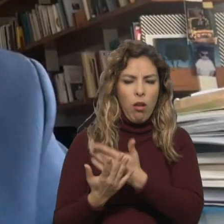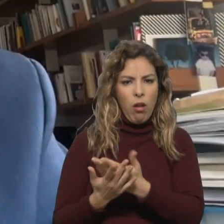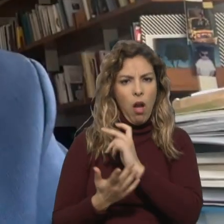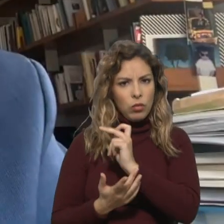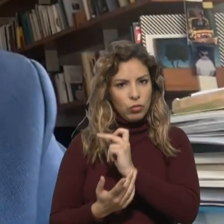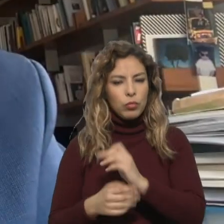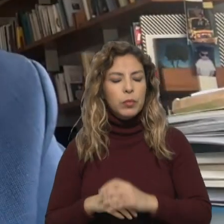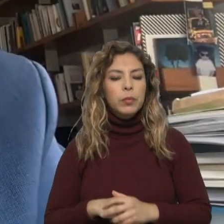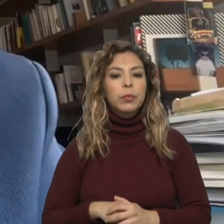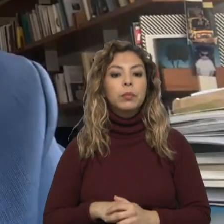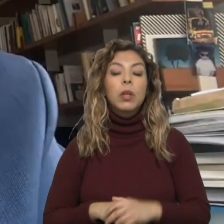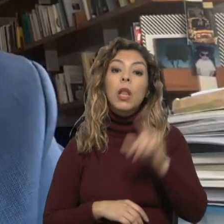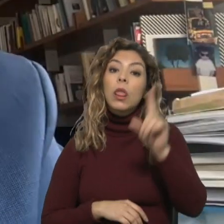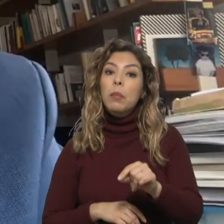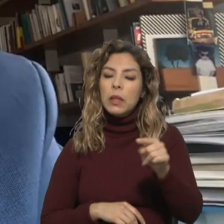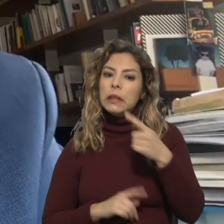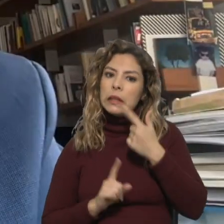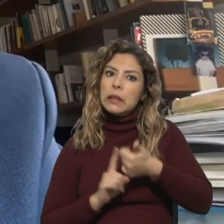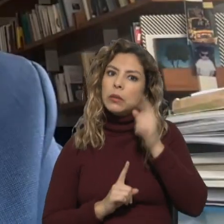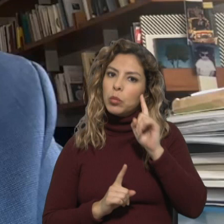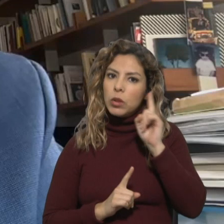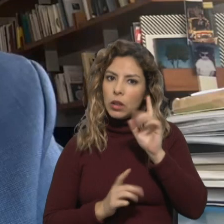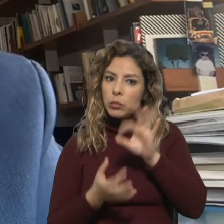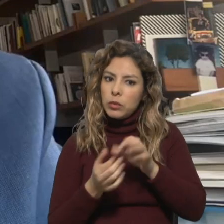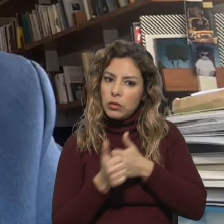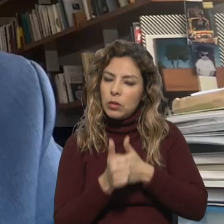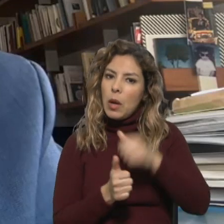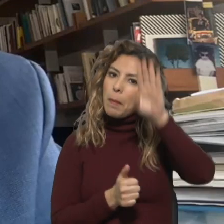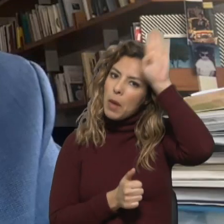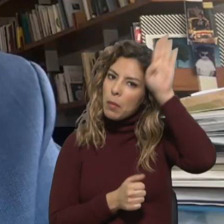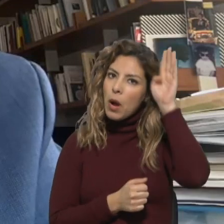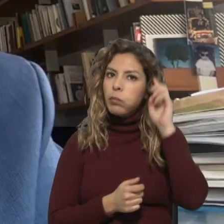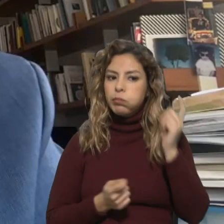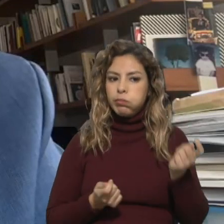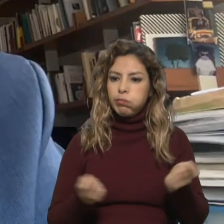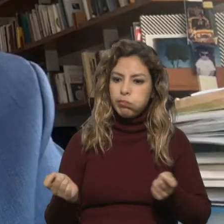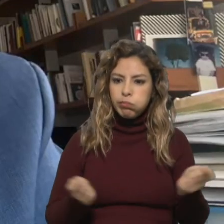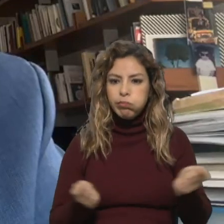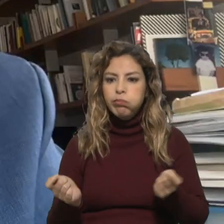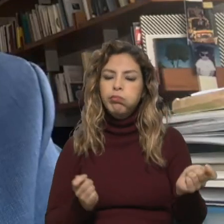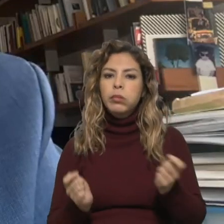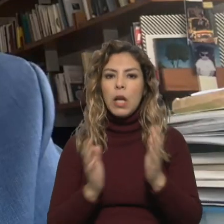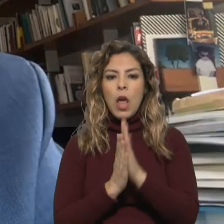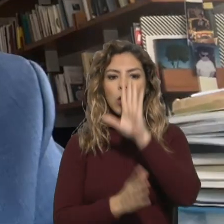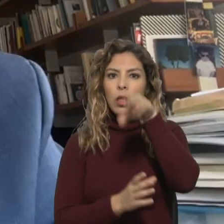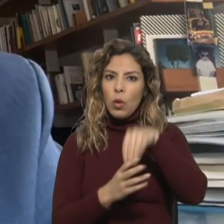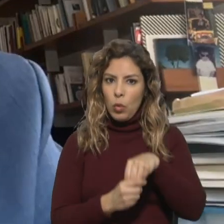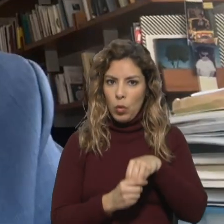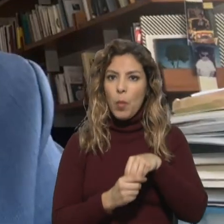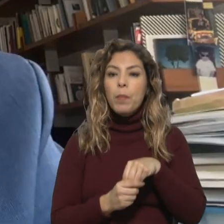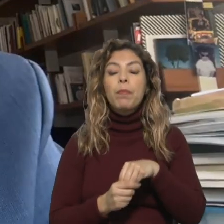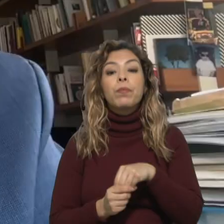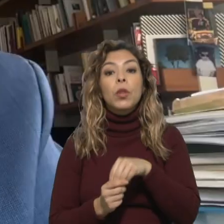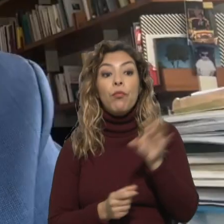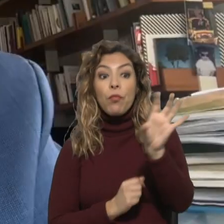conta também o impacto que o Papa tem relativamente à governação da Igreja e, portanto, o seu estilo é um